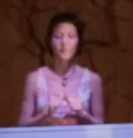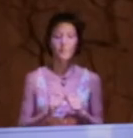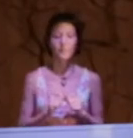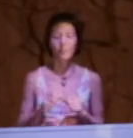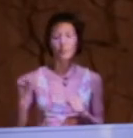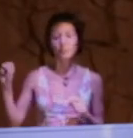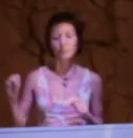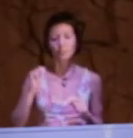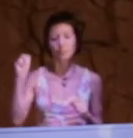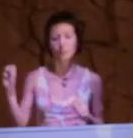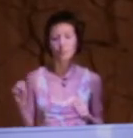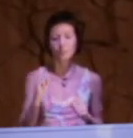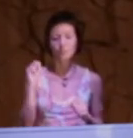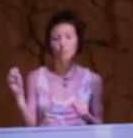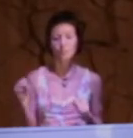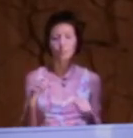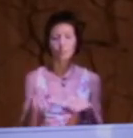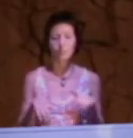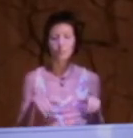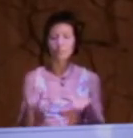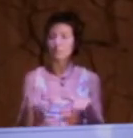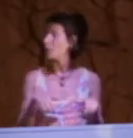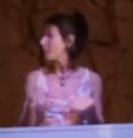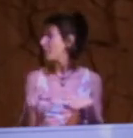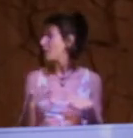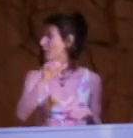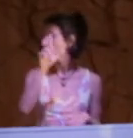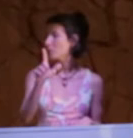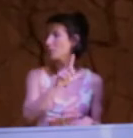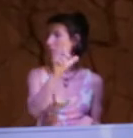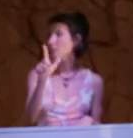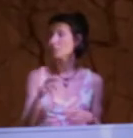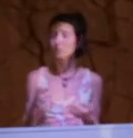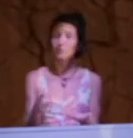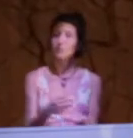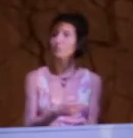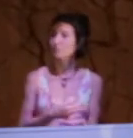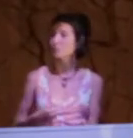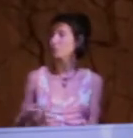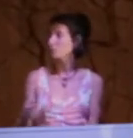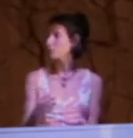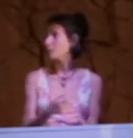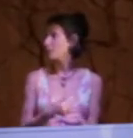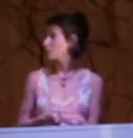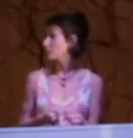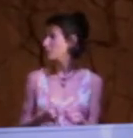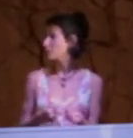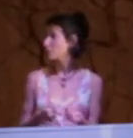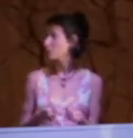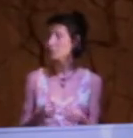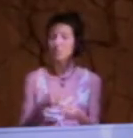a produção lá era chamada de literatura, né? O que fugia dali era classificada